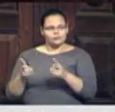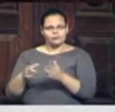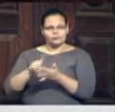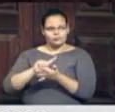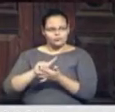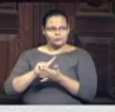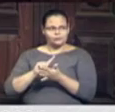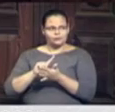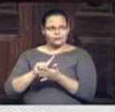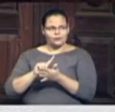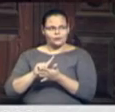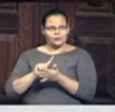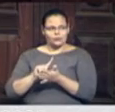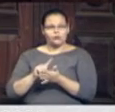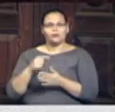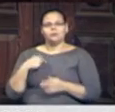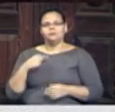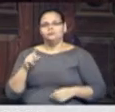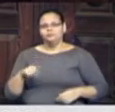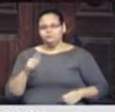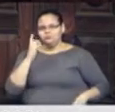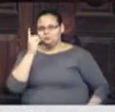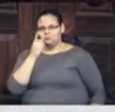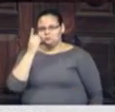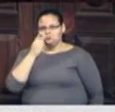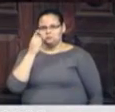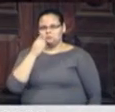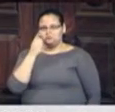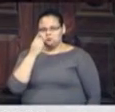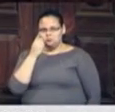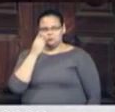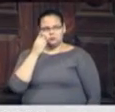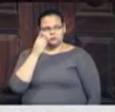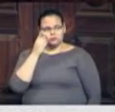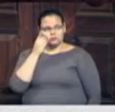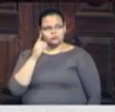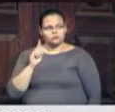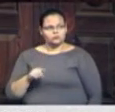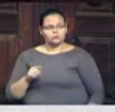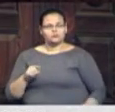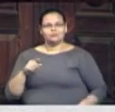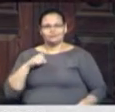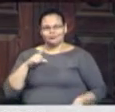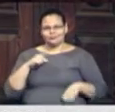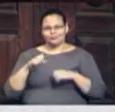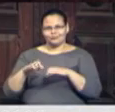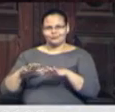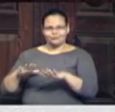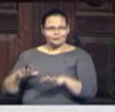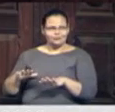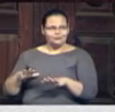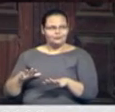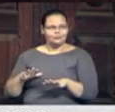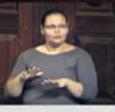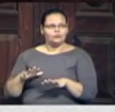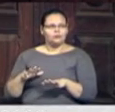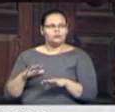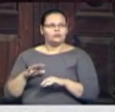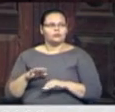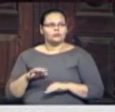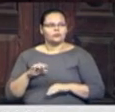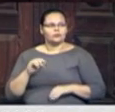anteriormente por parlamentares sobre a audiência da